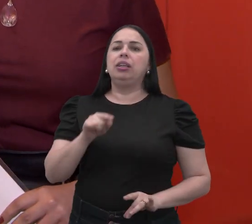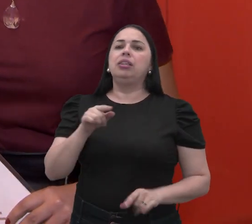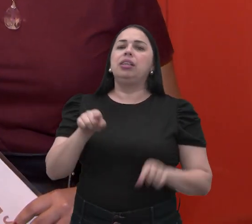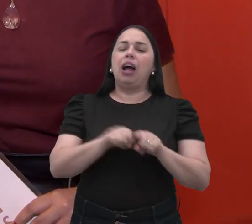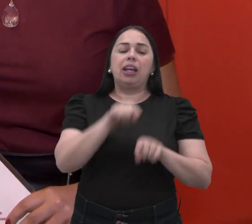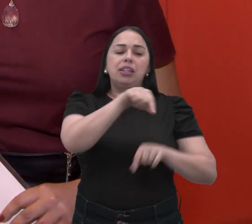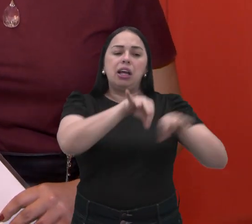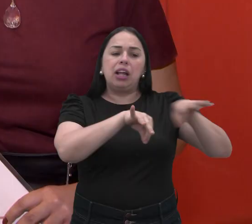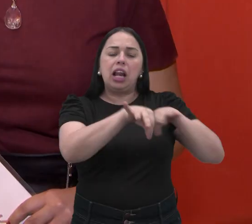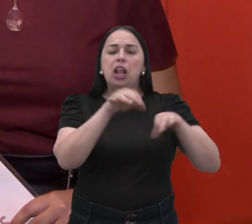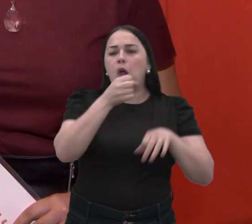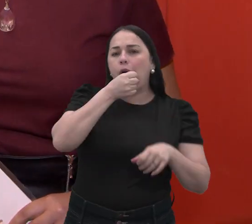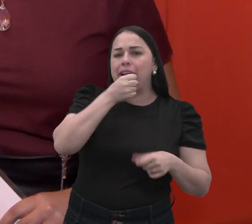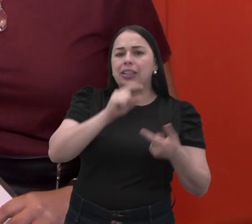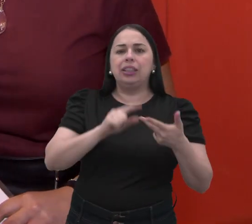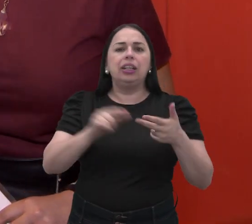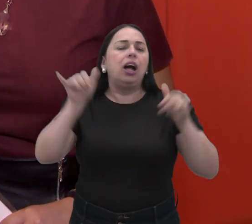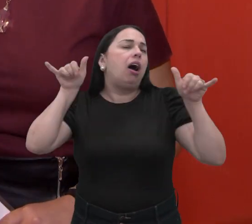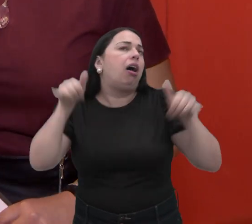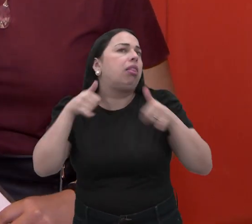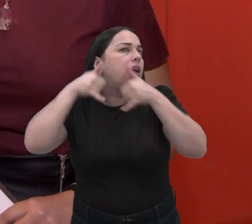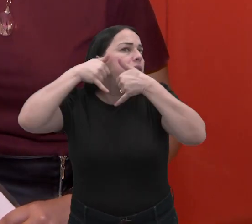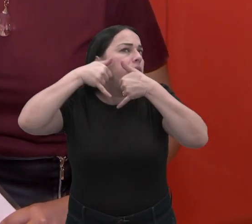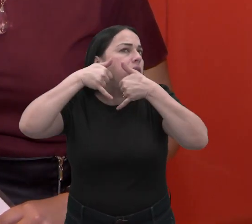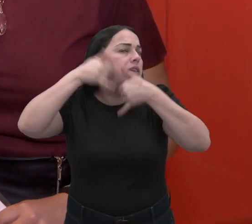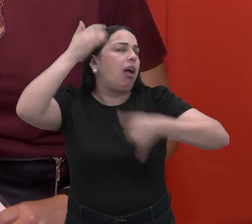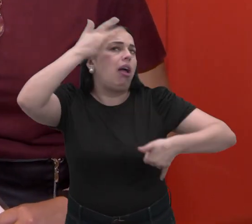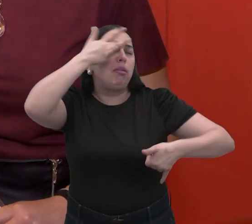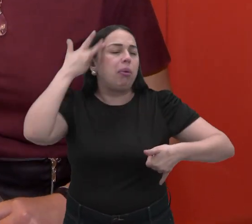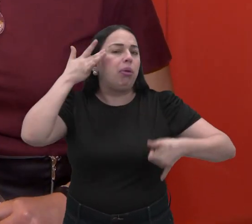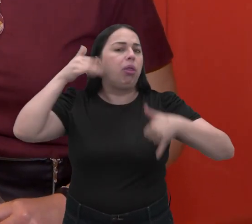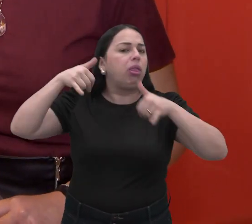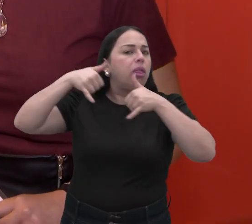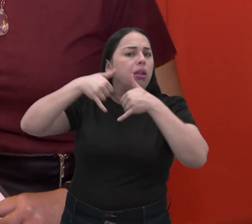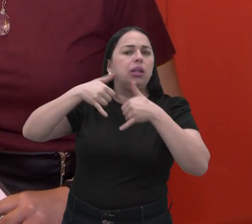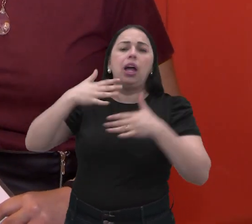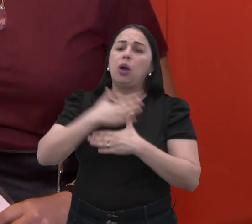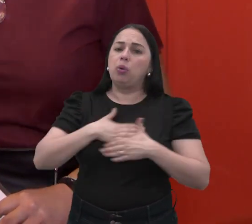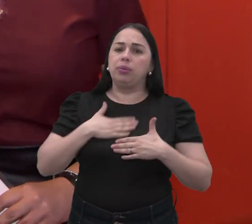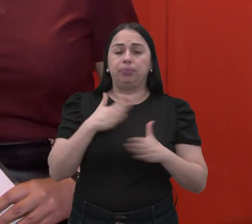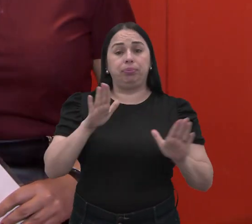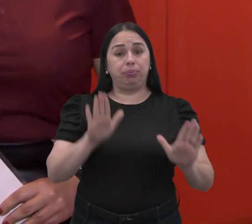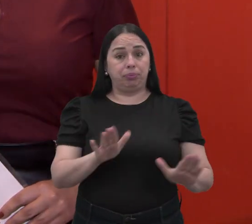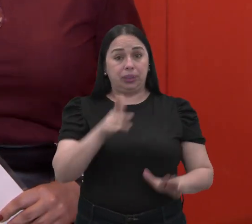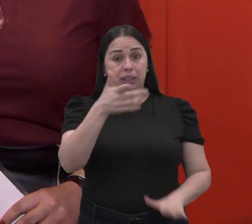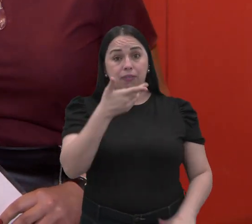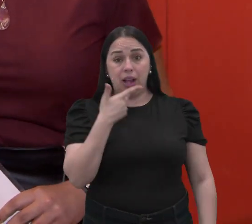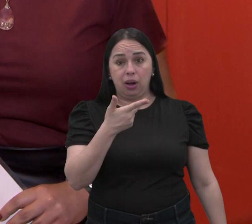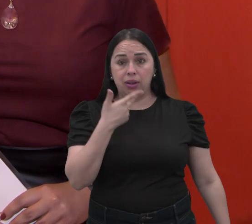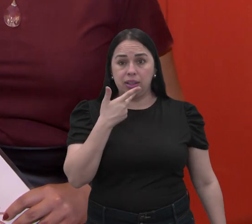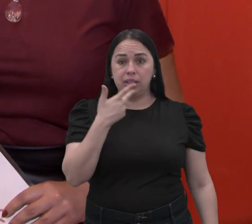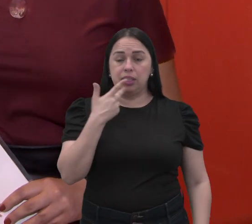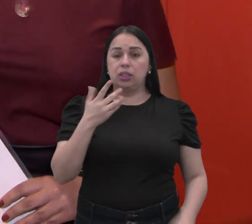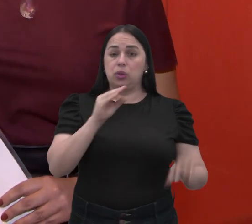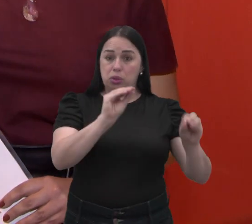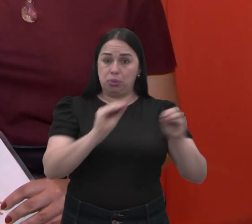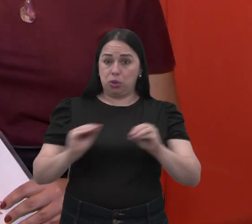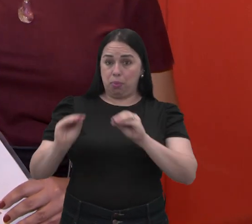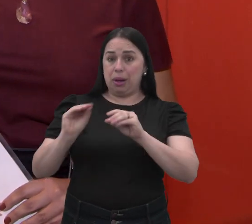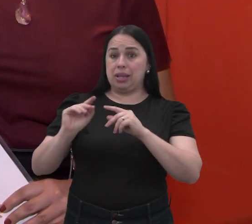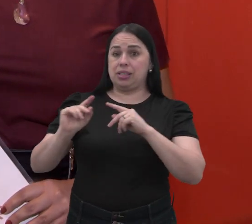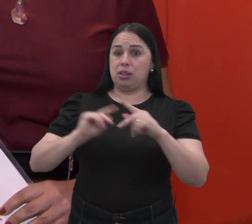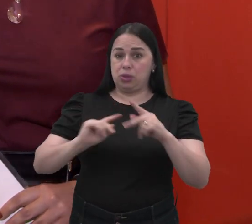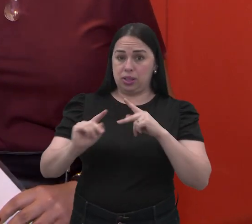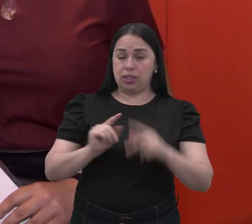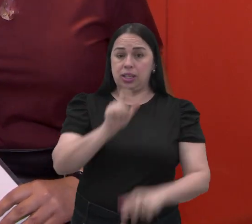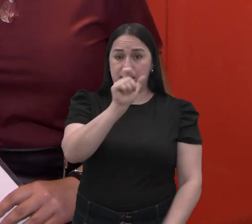Você opera, você faz locução, você atende ouvinte. Mas tem uma coisa que é gostoso no rádio, é atender ouvinte, Demais, né? demais. Bom, já que você falou quando você veio para